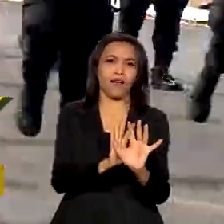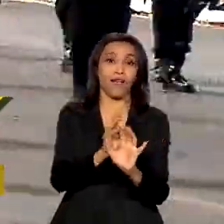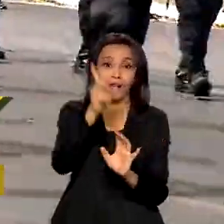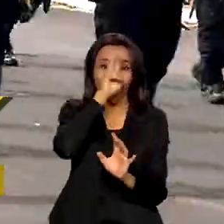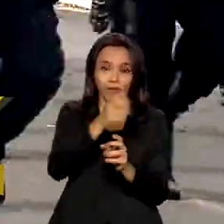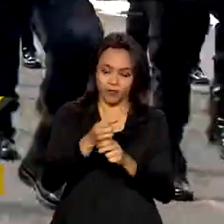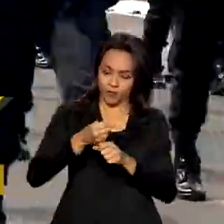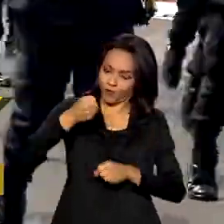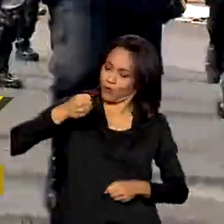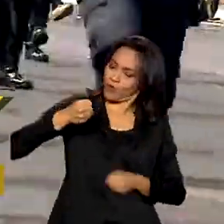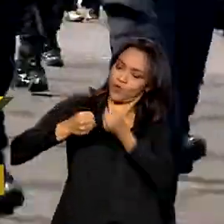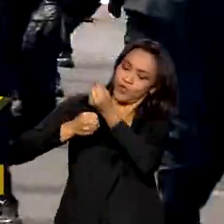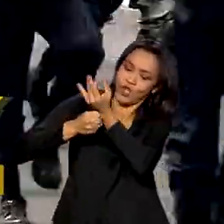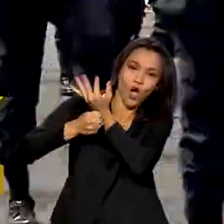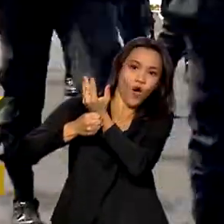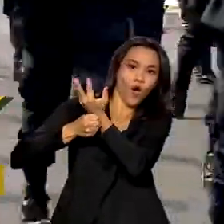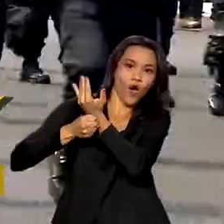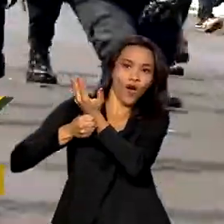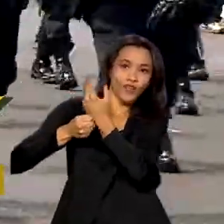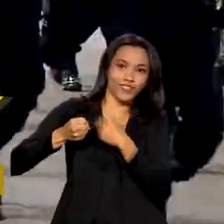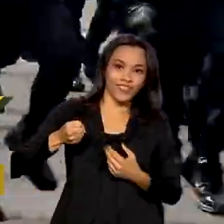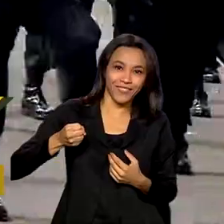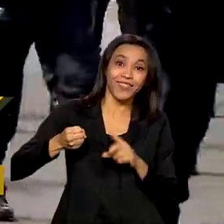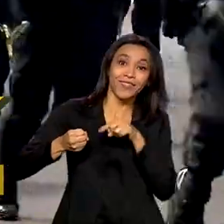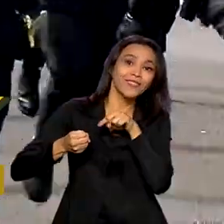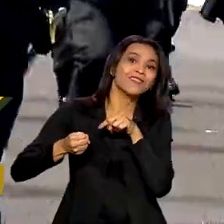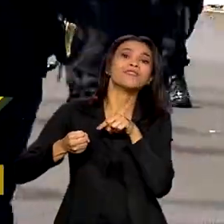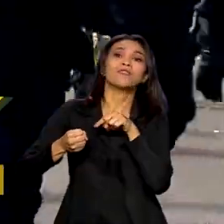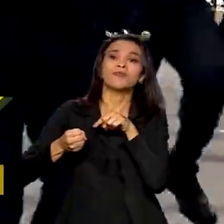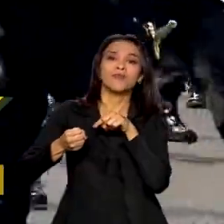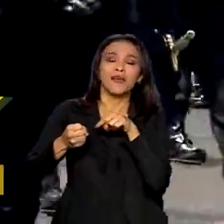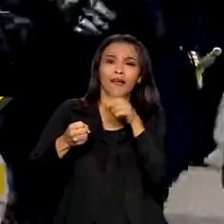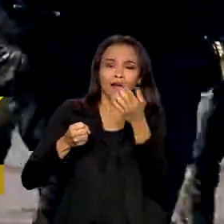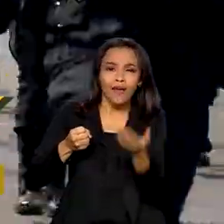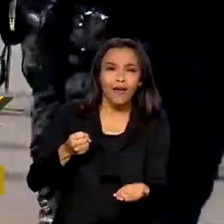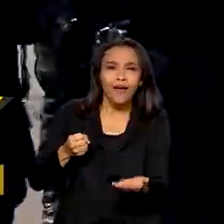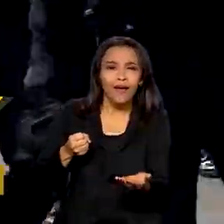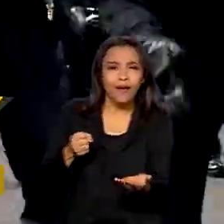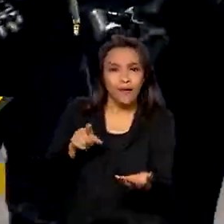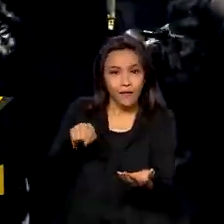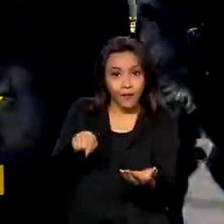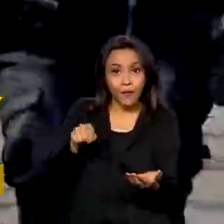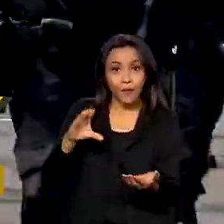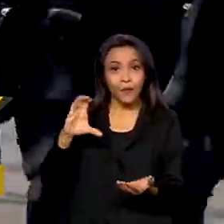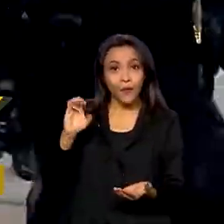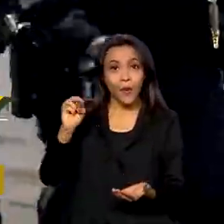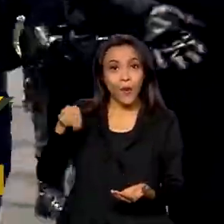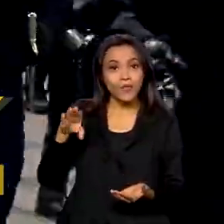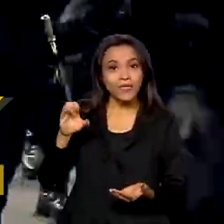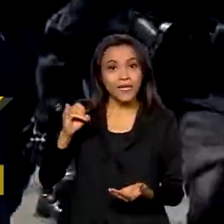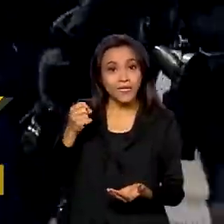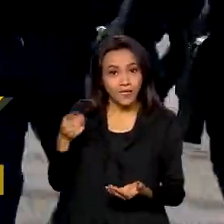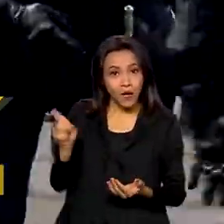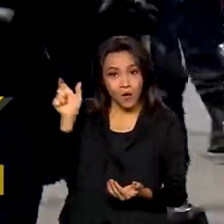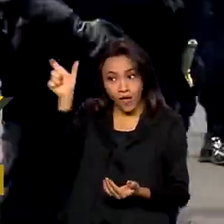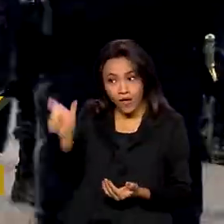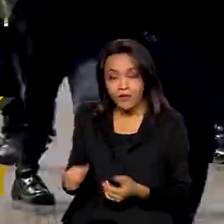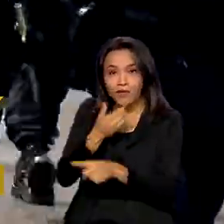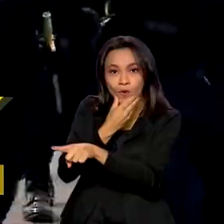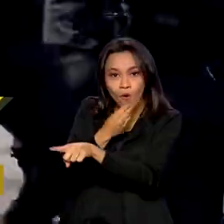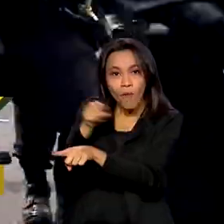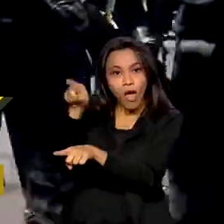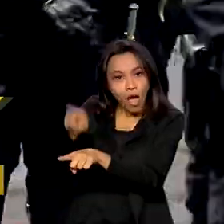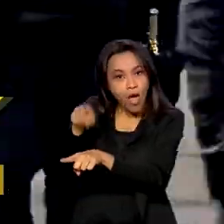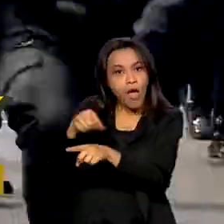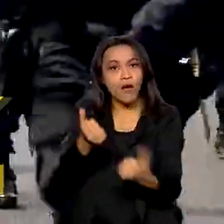tocha. O Herbert Conceição, não é isso, comandante? Isso, Paulo, exatamente. O Herbert Conceição, que é um atleta apoiado